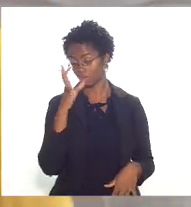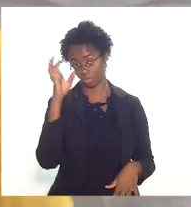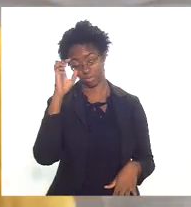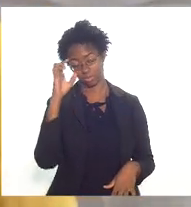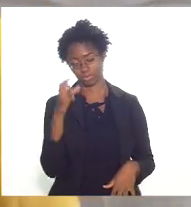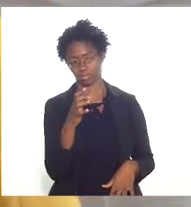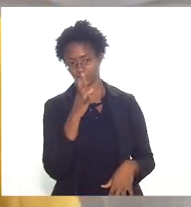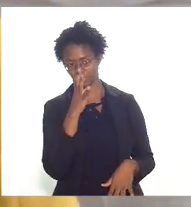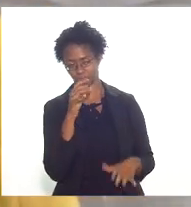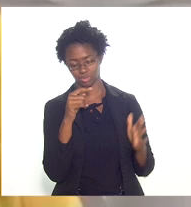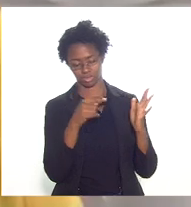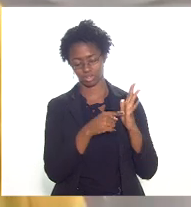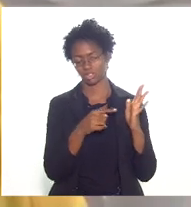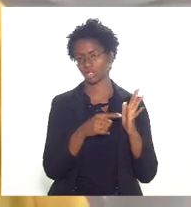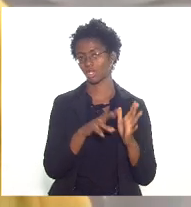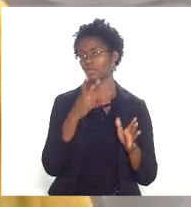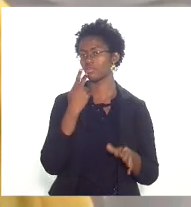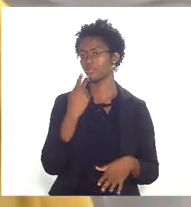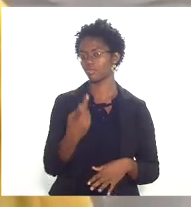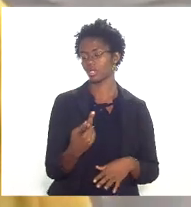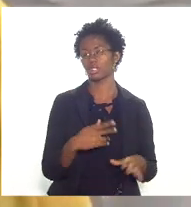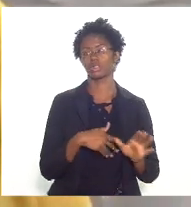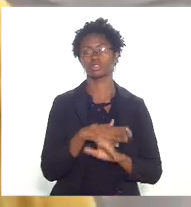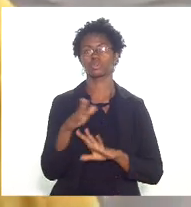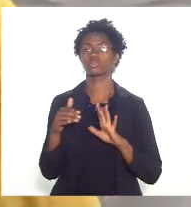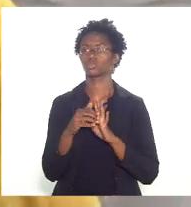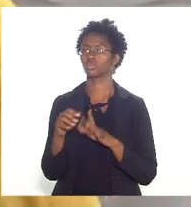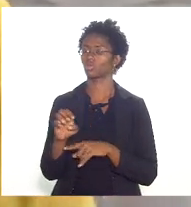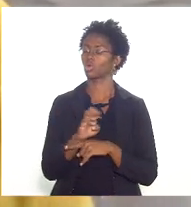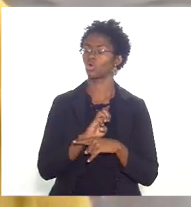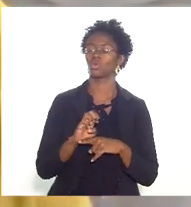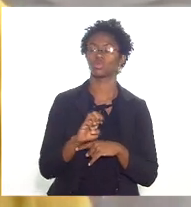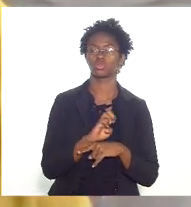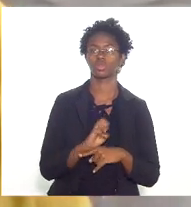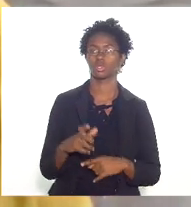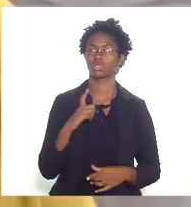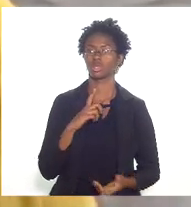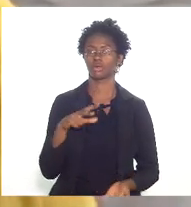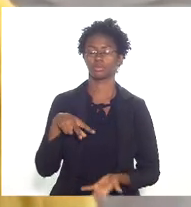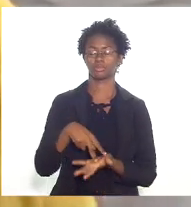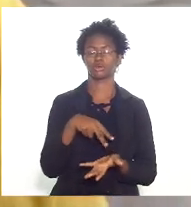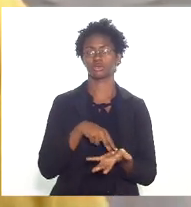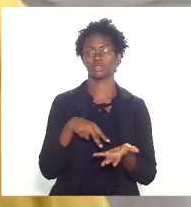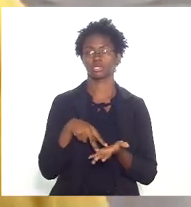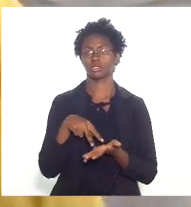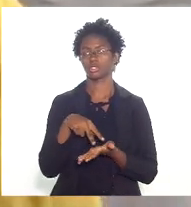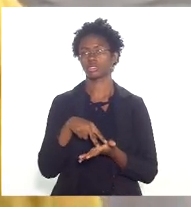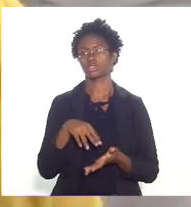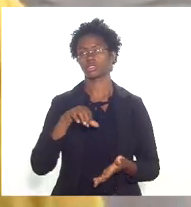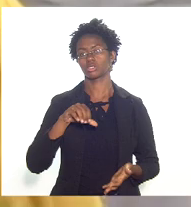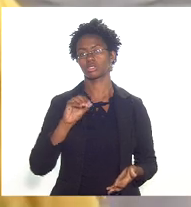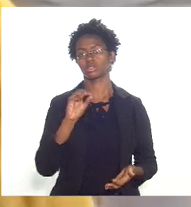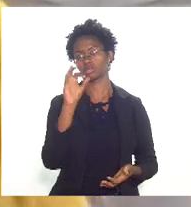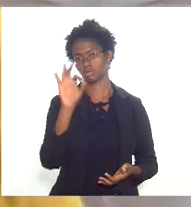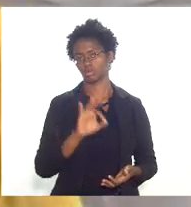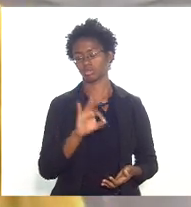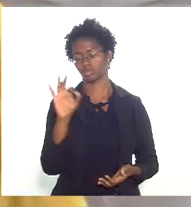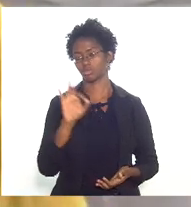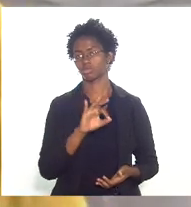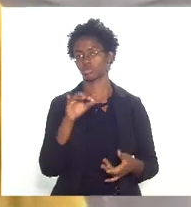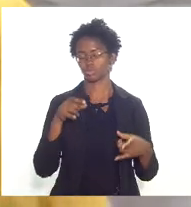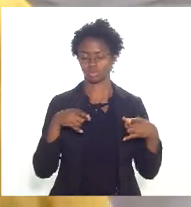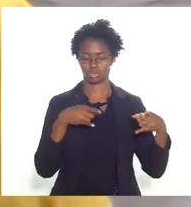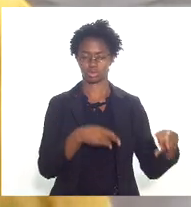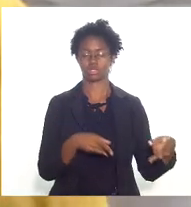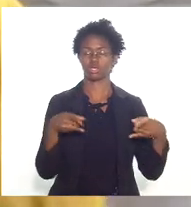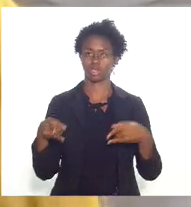coloca a questão de que em todo estado a uma ocupação de Março noventa porcento dos leitos de enfermaria